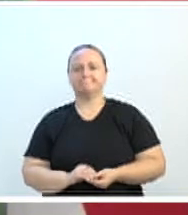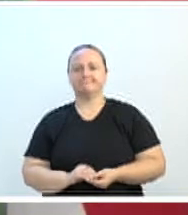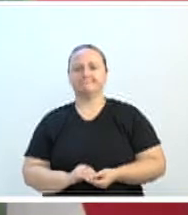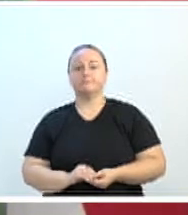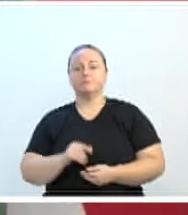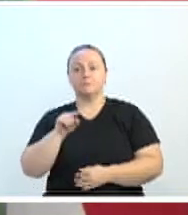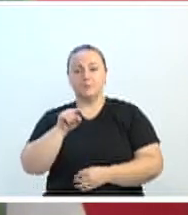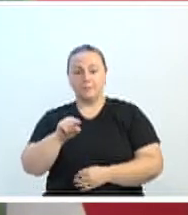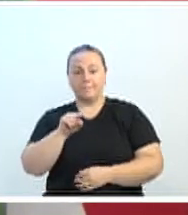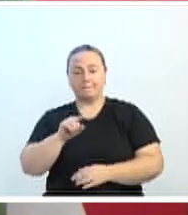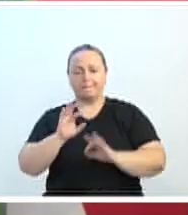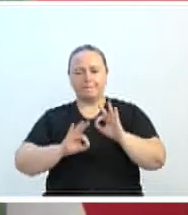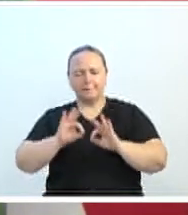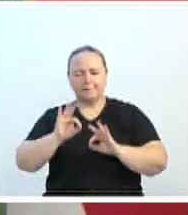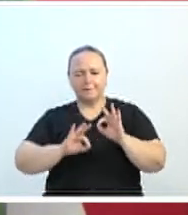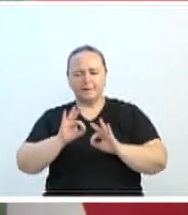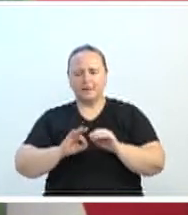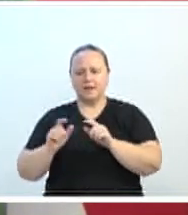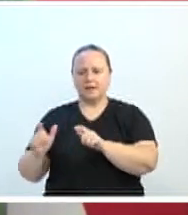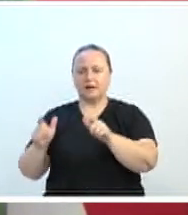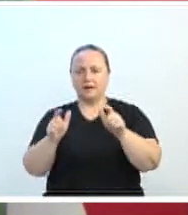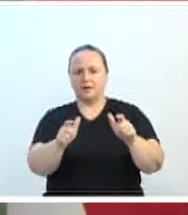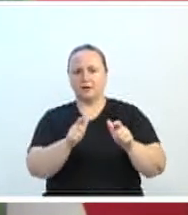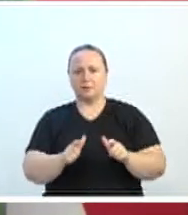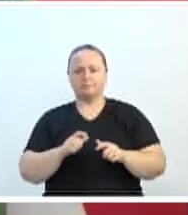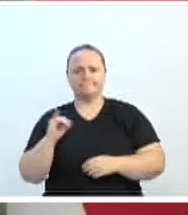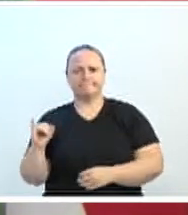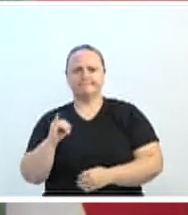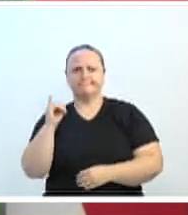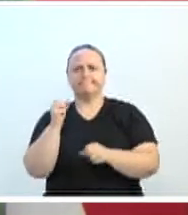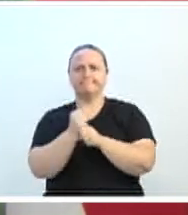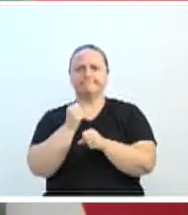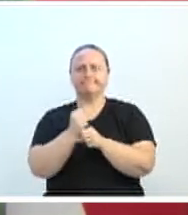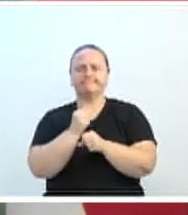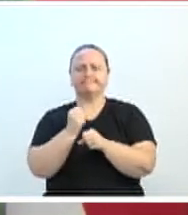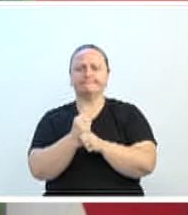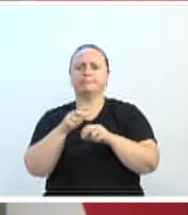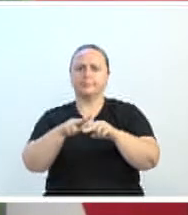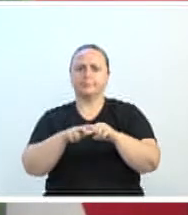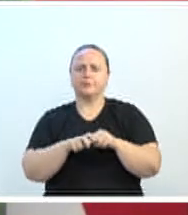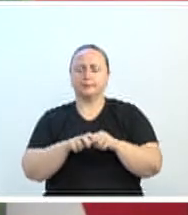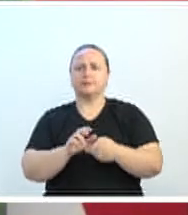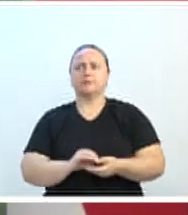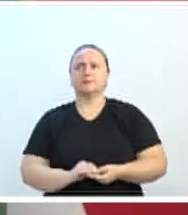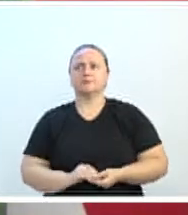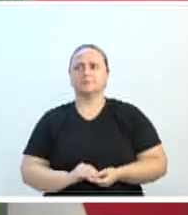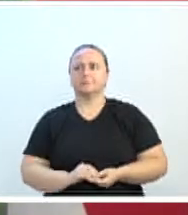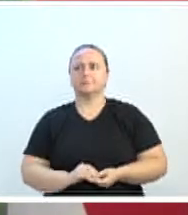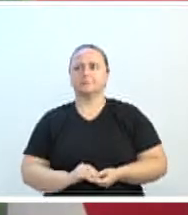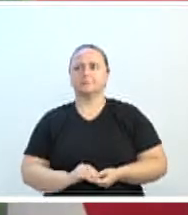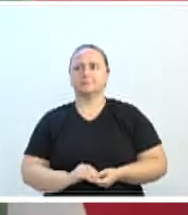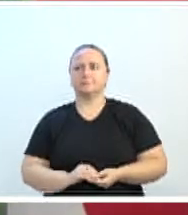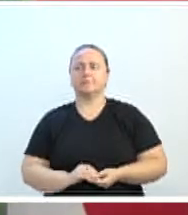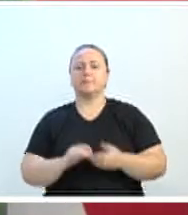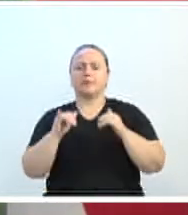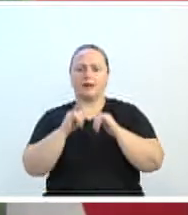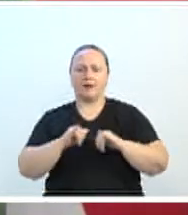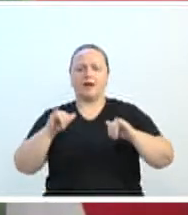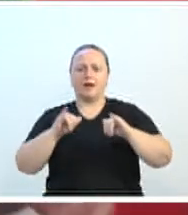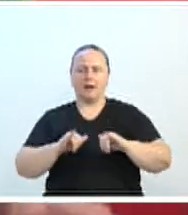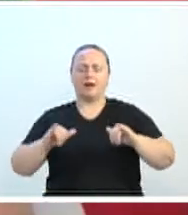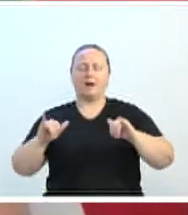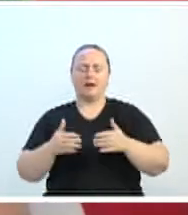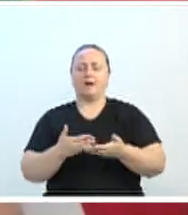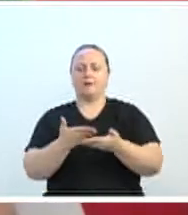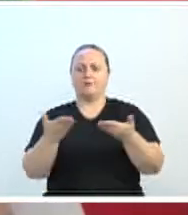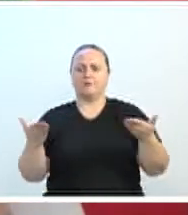a construção dessas unidades importantes aqui para o município. Então, queria retornar com esta informação. Também o